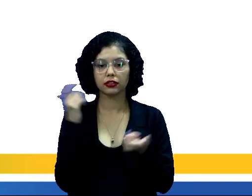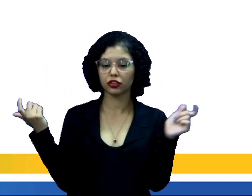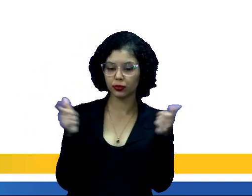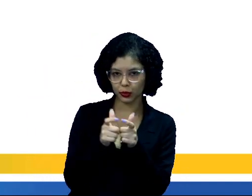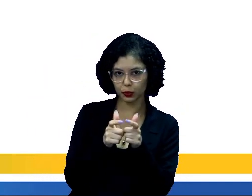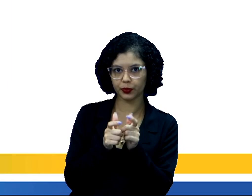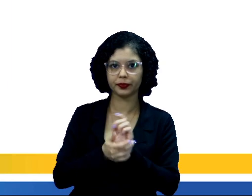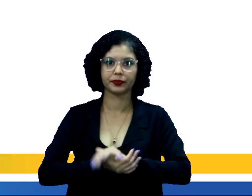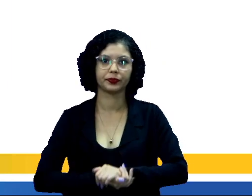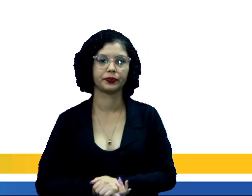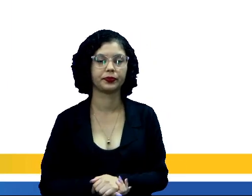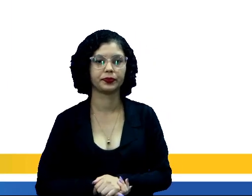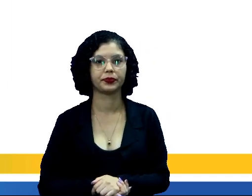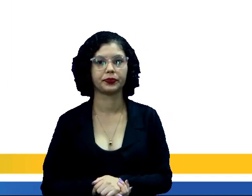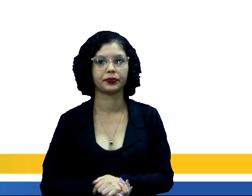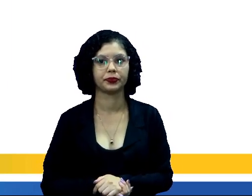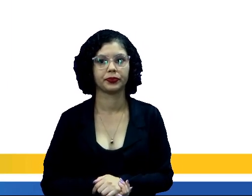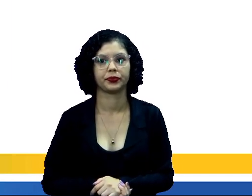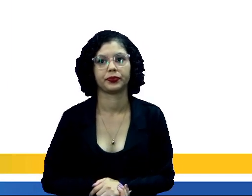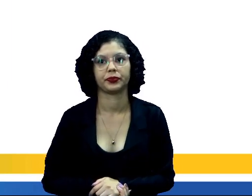contrações.